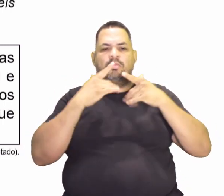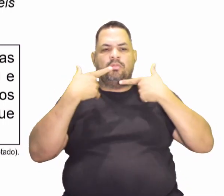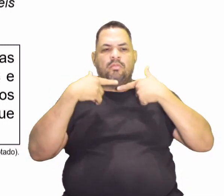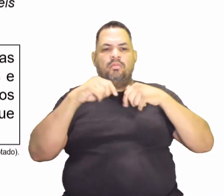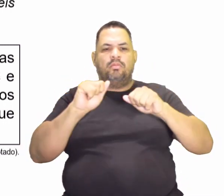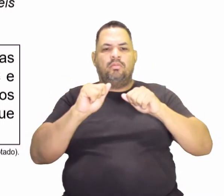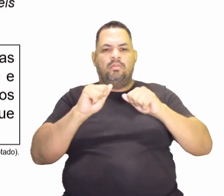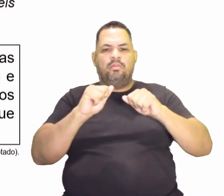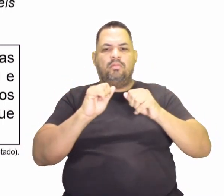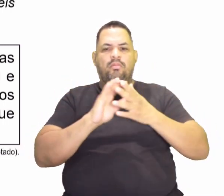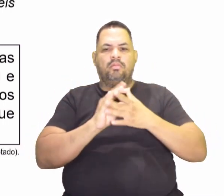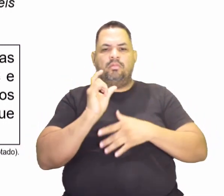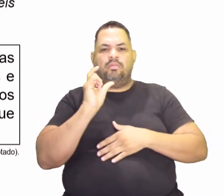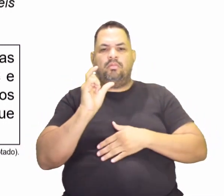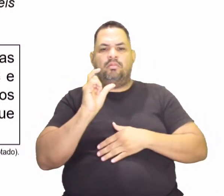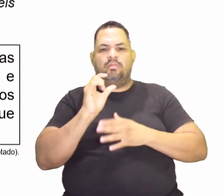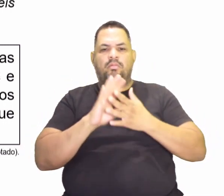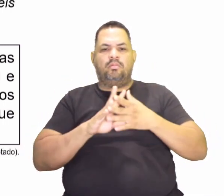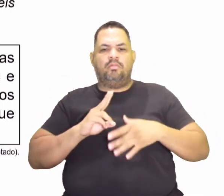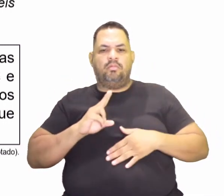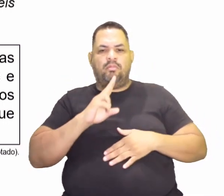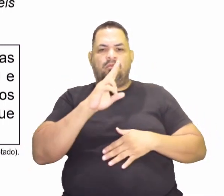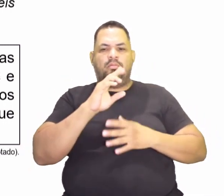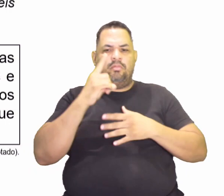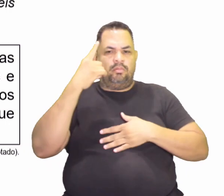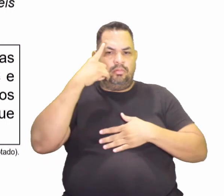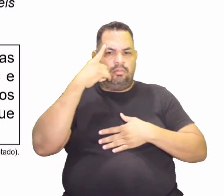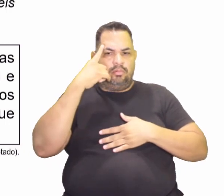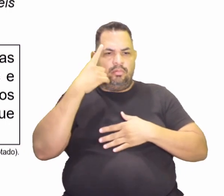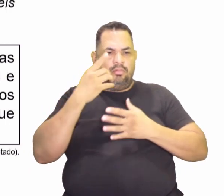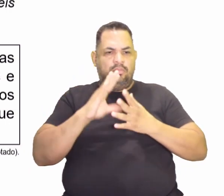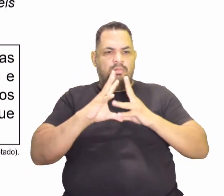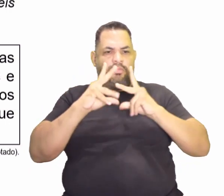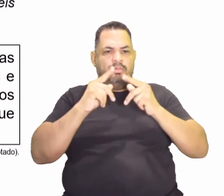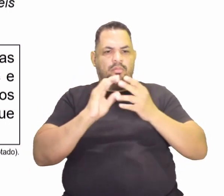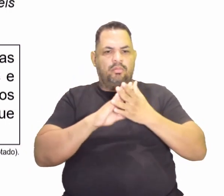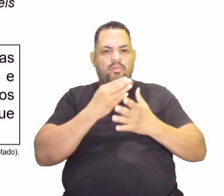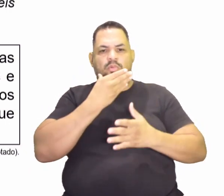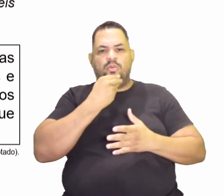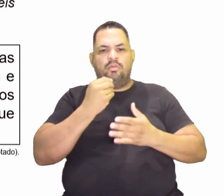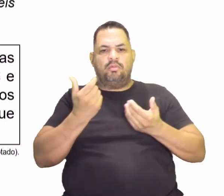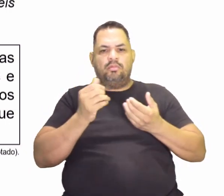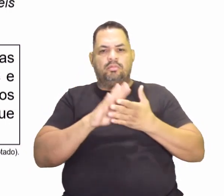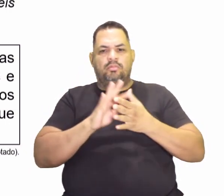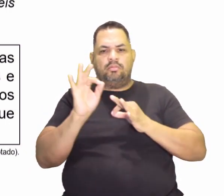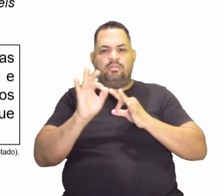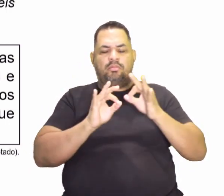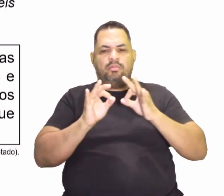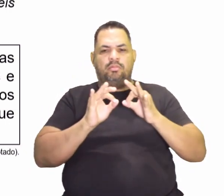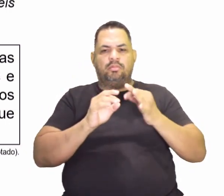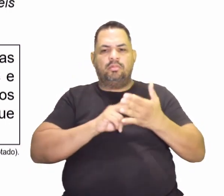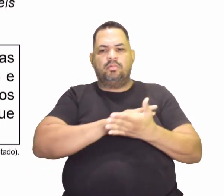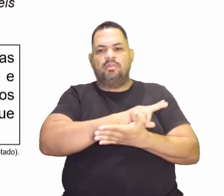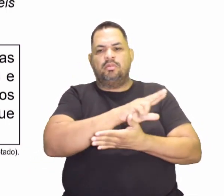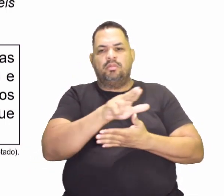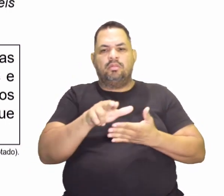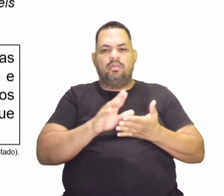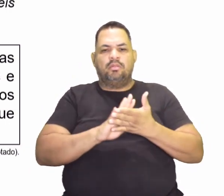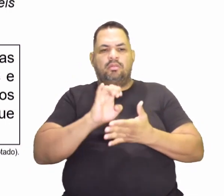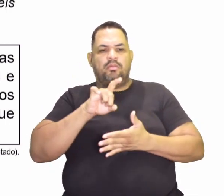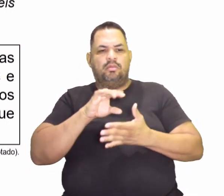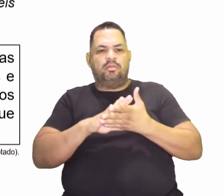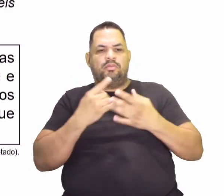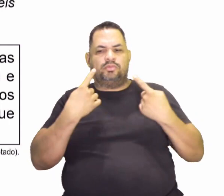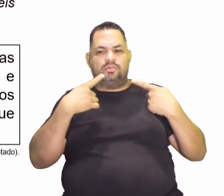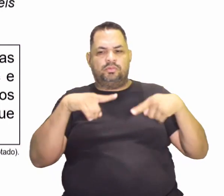etc. As palavras forçam o intelecto, perturbam o completo. E os homens são assim arrastados a inúmeras e inúteis